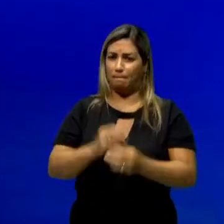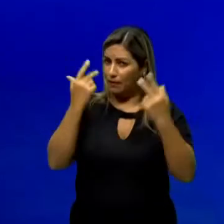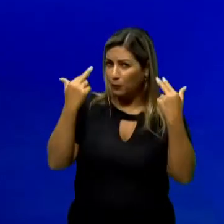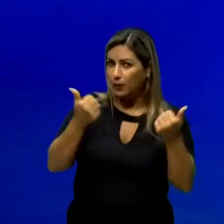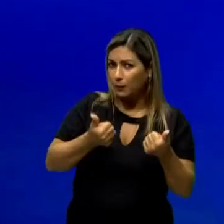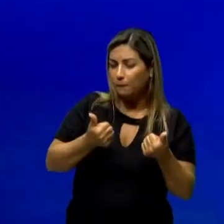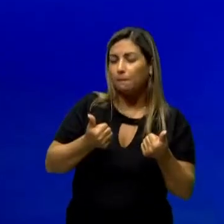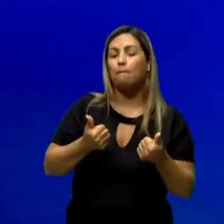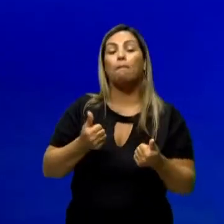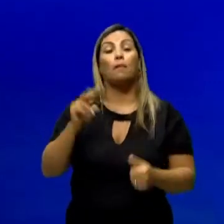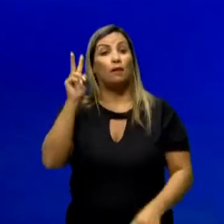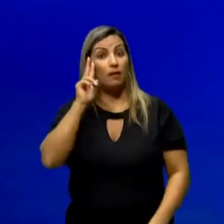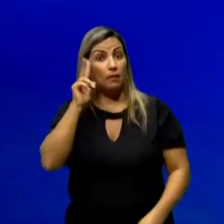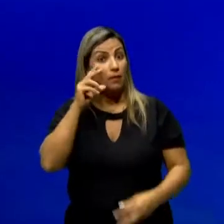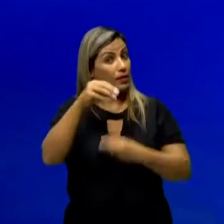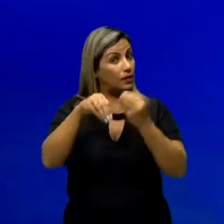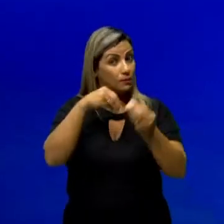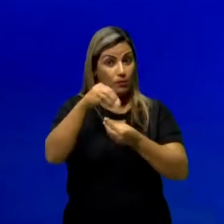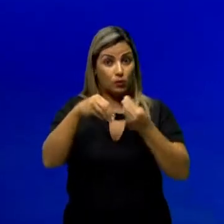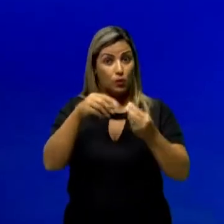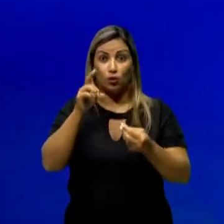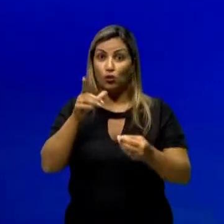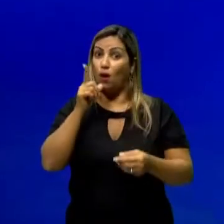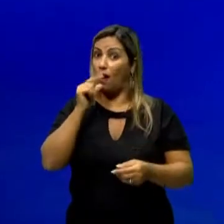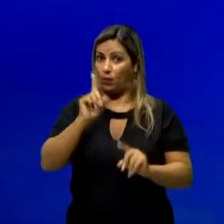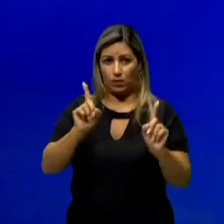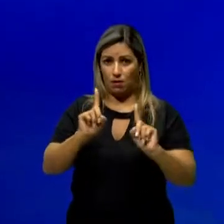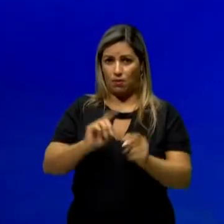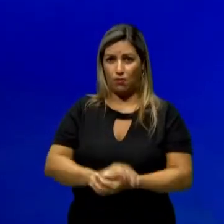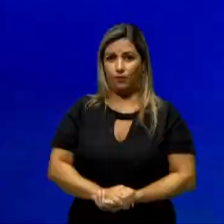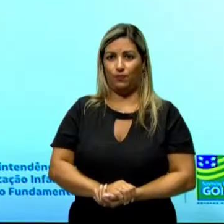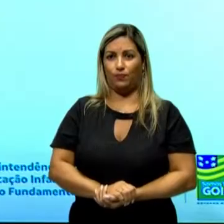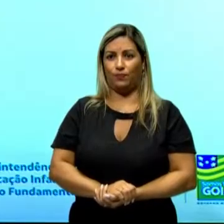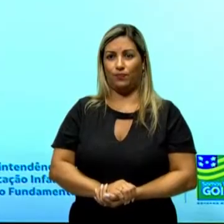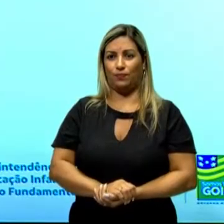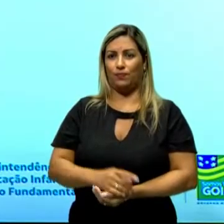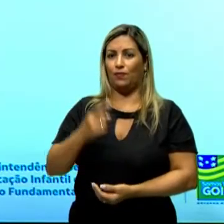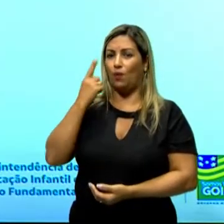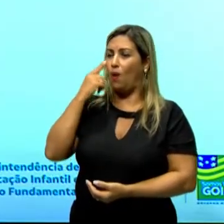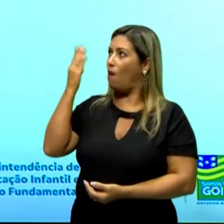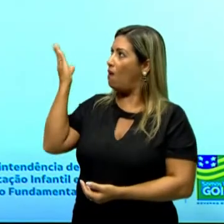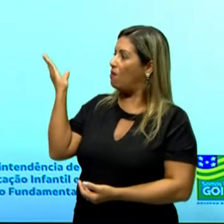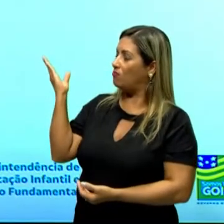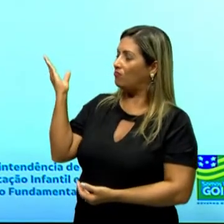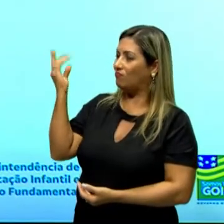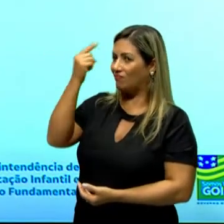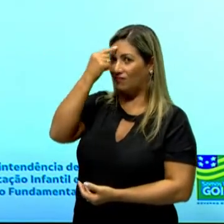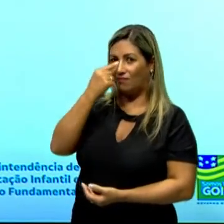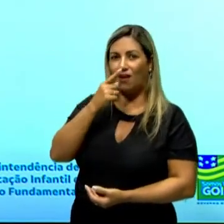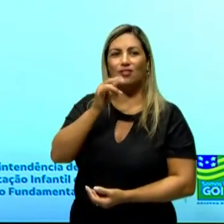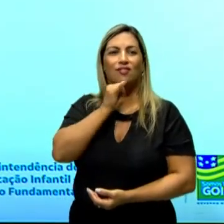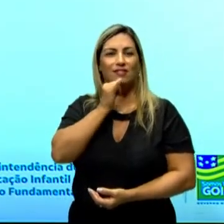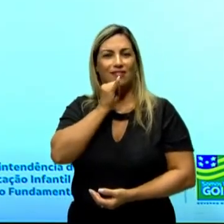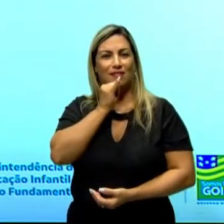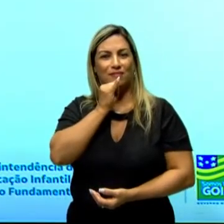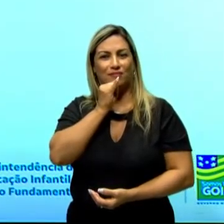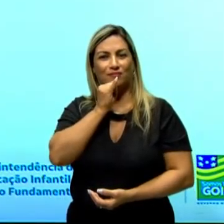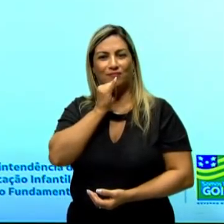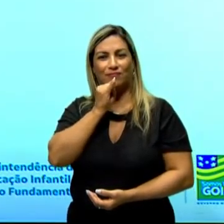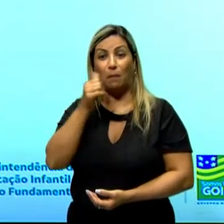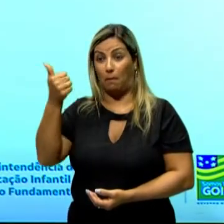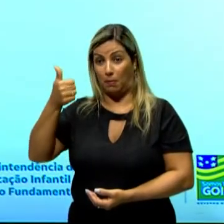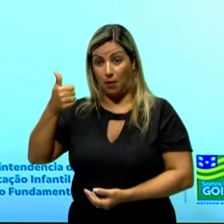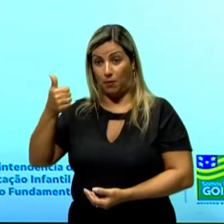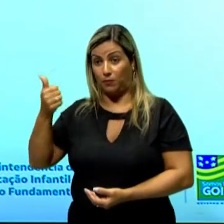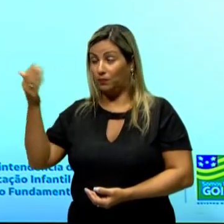Tranquilo? Lembrando que essa mistura não está só no estado líquido, hein? Vamos lá. Aqui na imagem nós temos alguns exemplos. Vamos considerar o